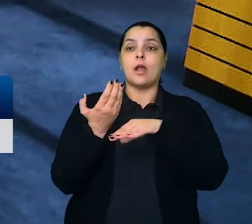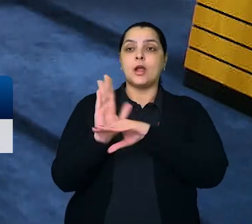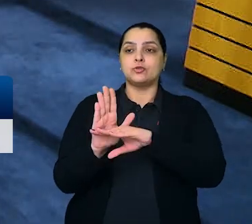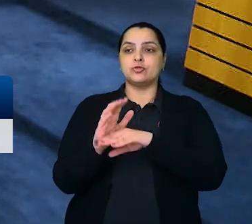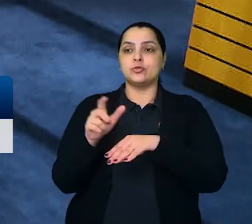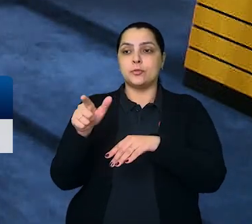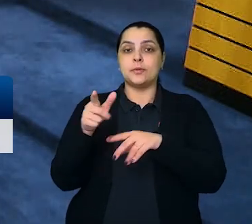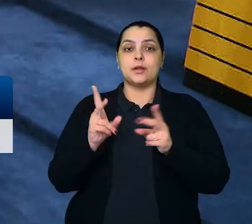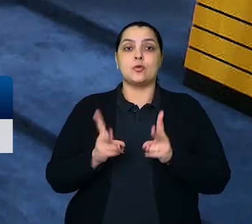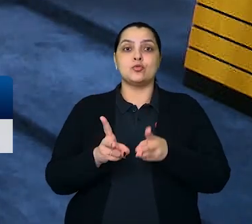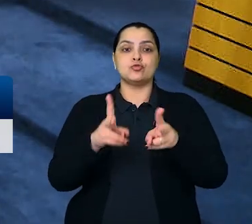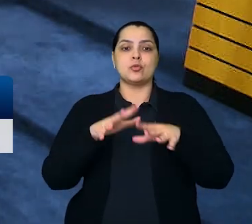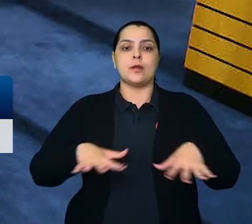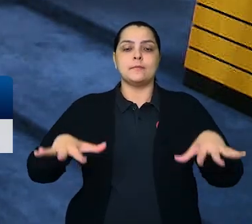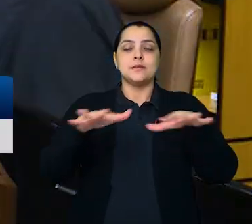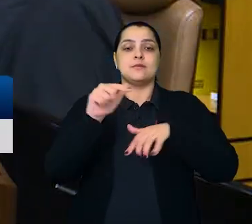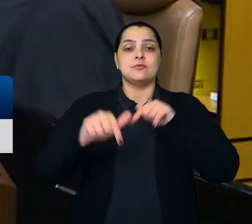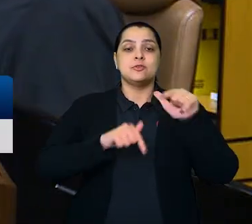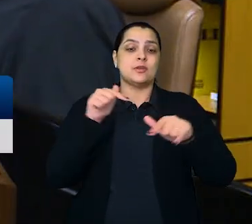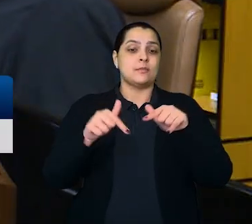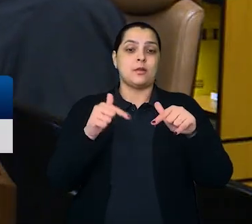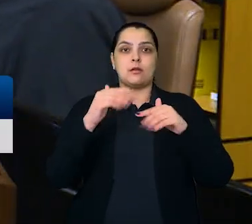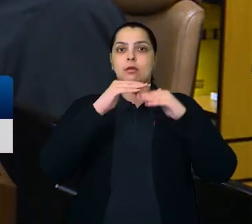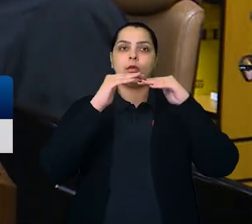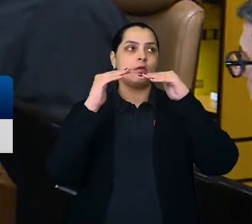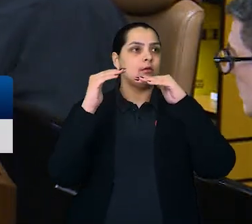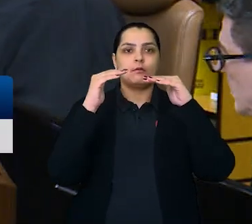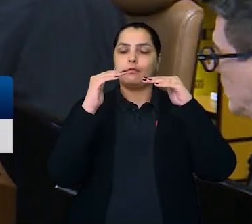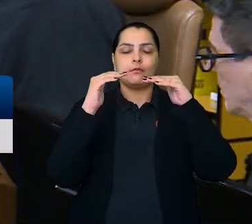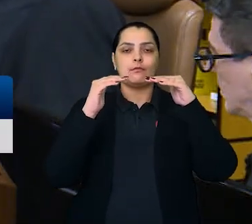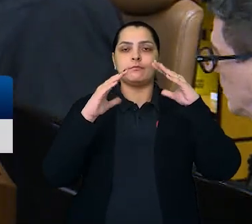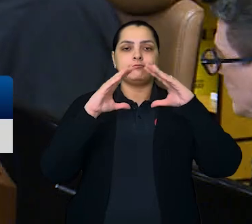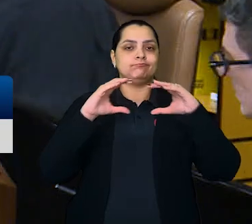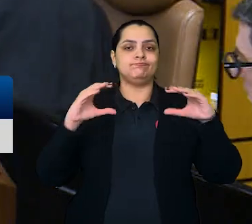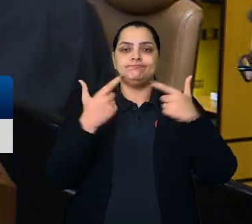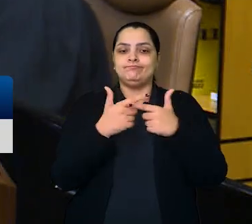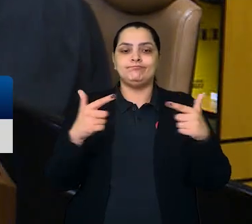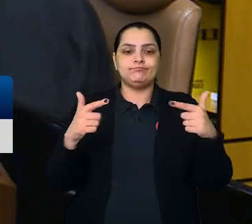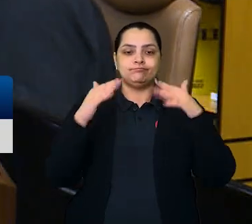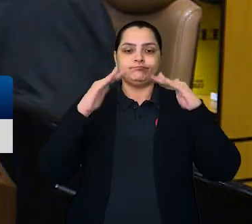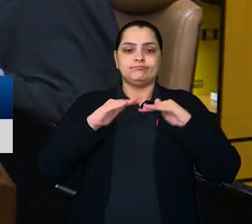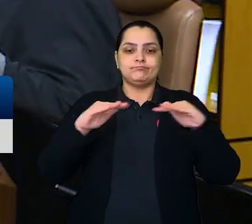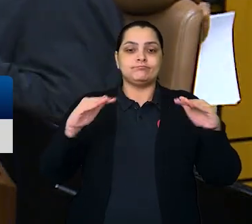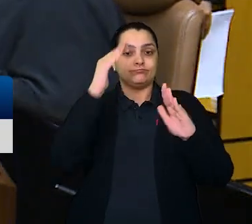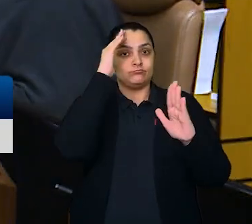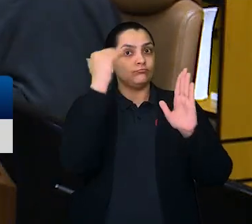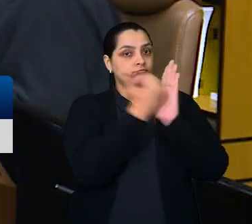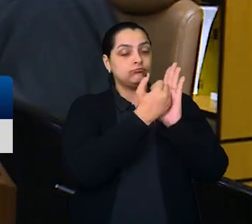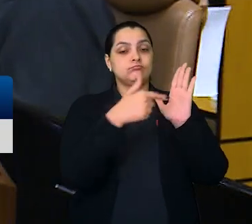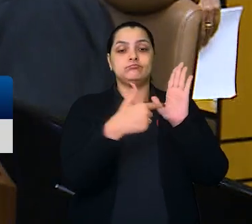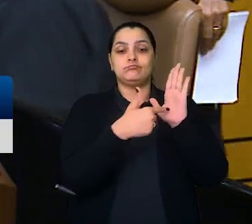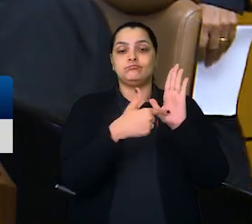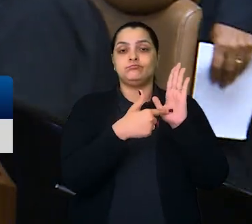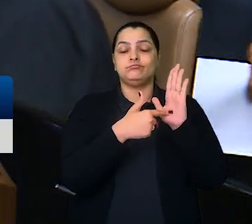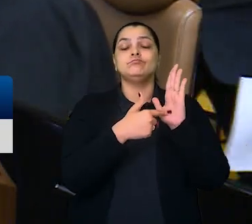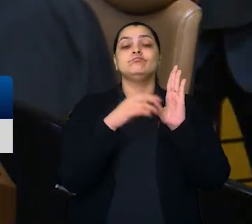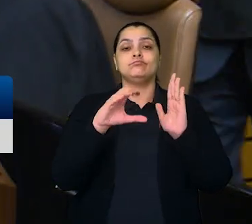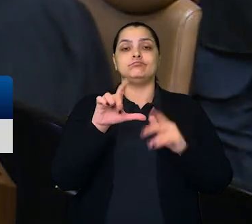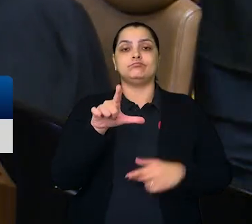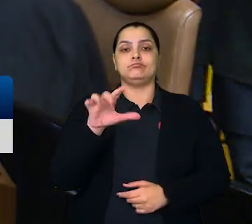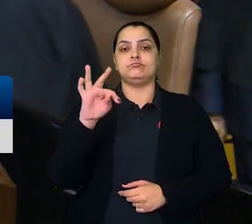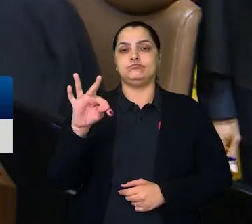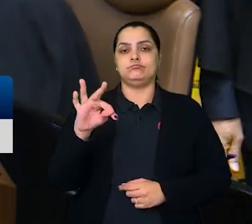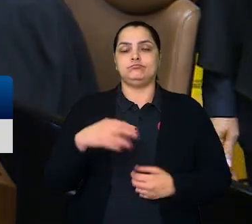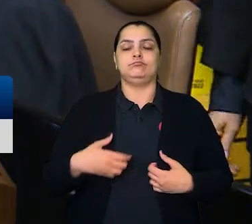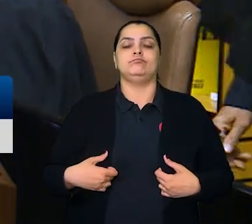para a manutenção de um ambiente de trabalho desequilibrado, em descumprimento dos deveres previstos na consolidação das